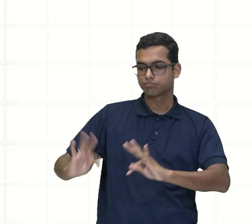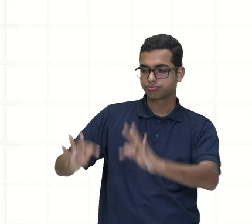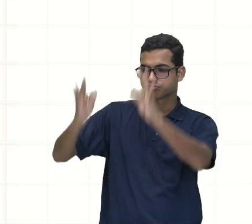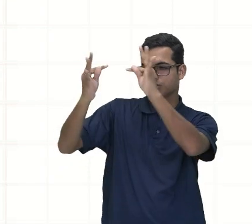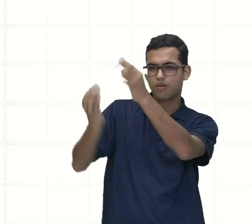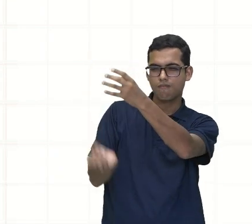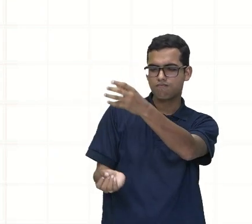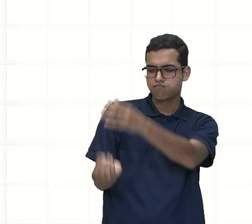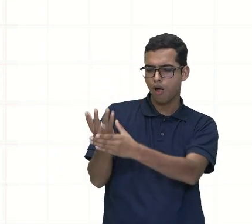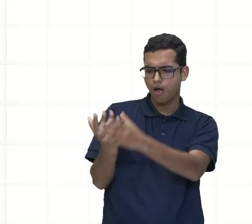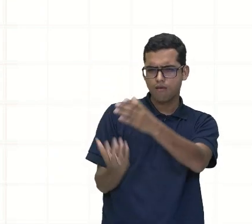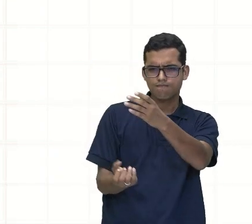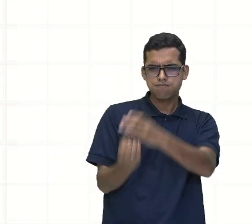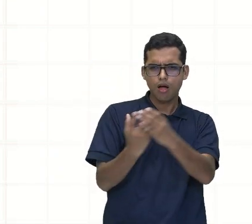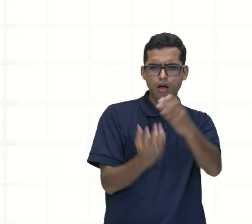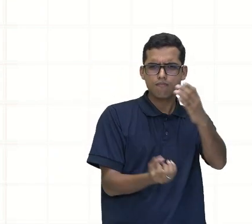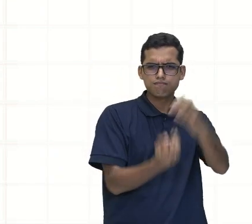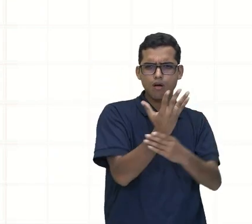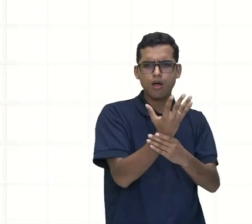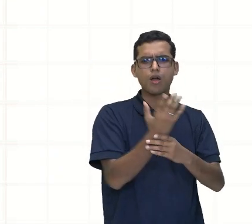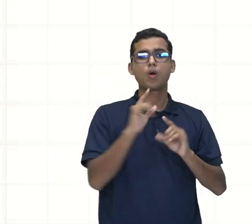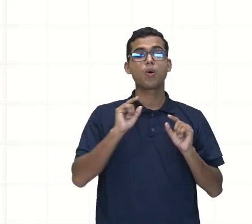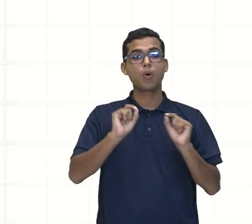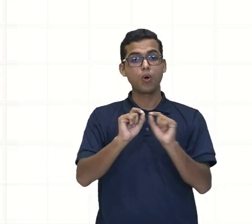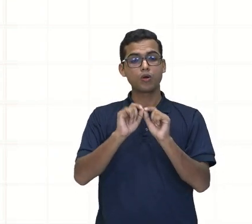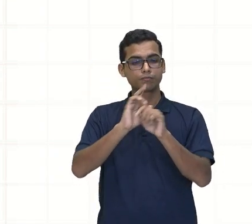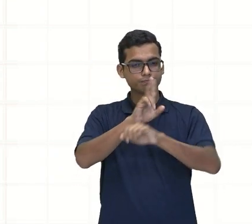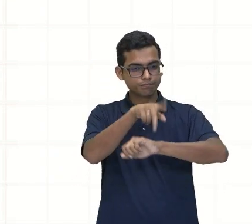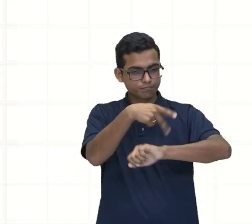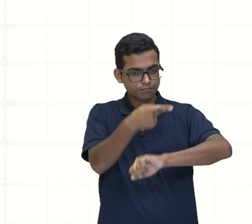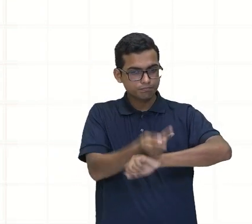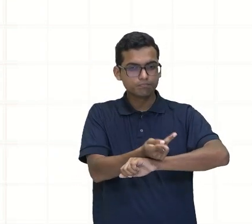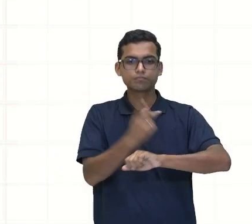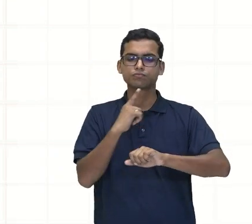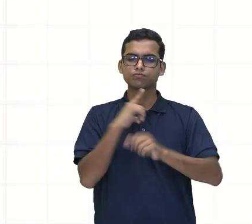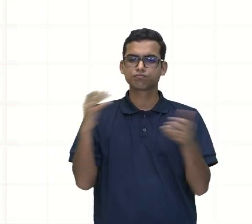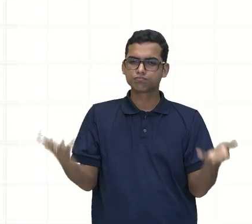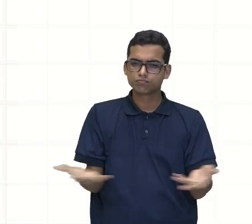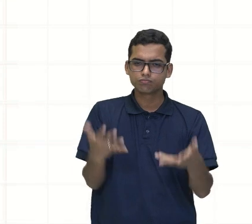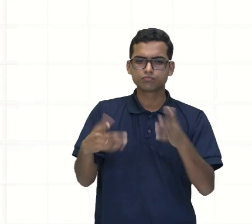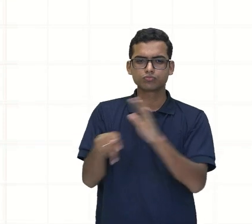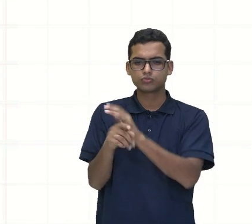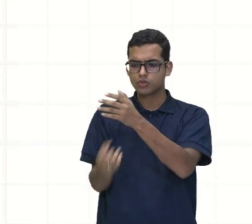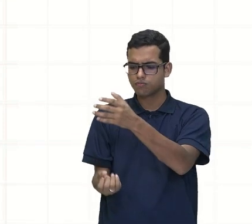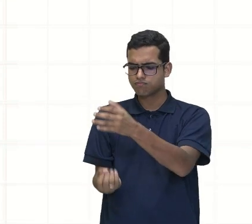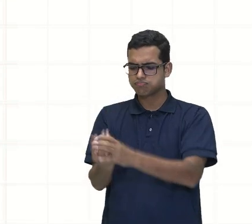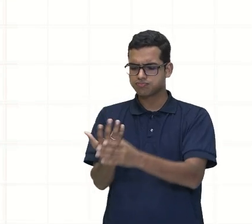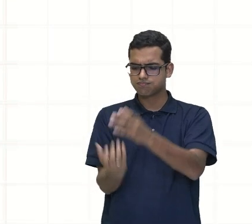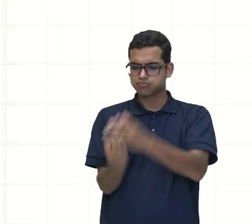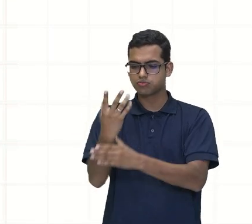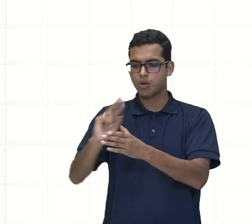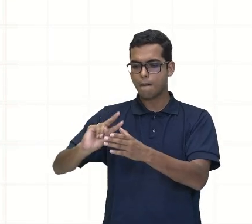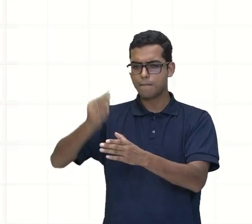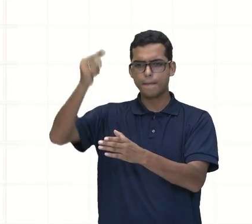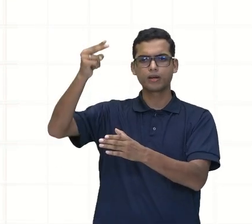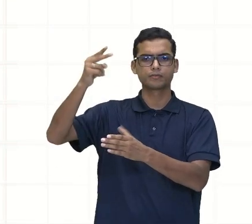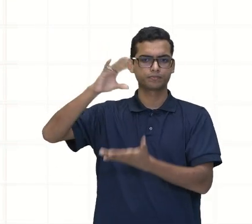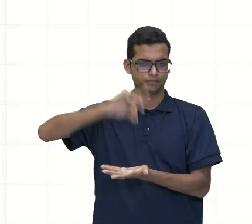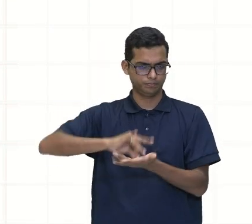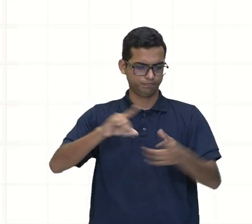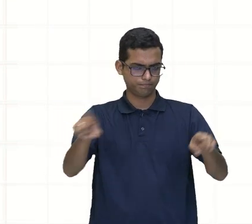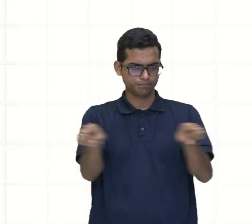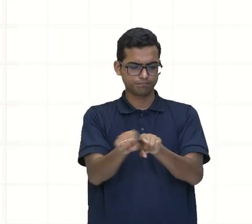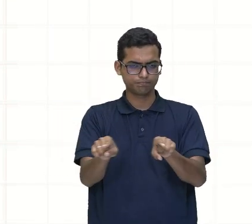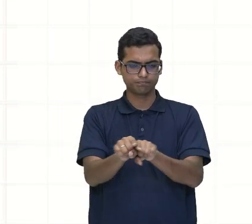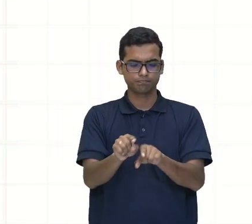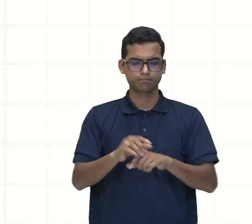aparecer e que levaram ali ao aumento da produção de uma forma geral. Dando continuidade, a gente